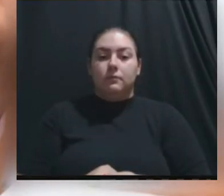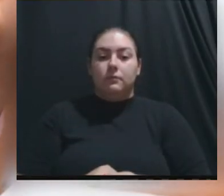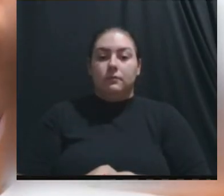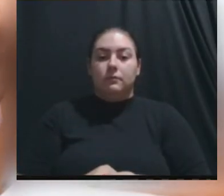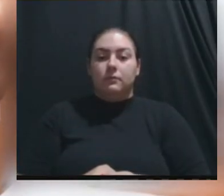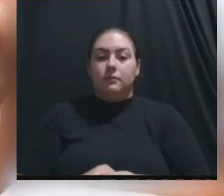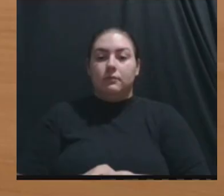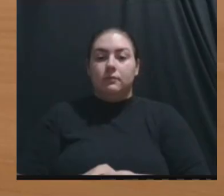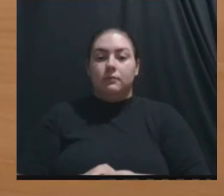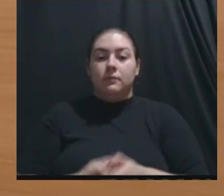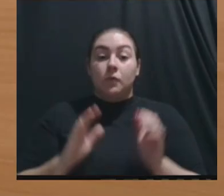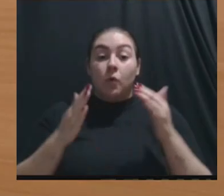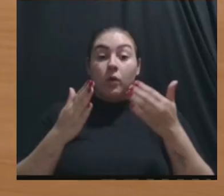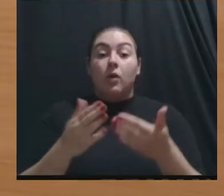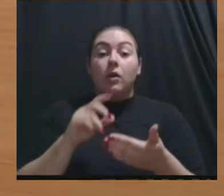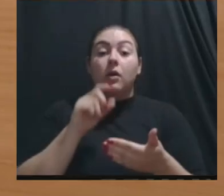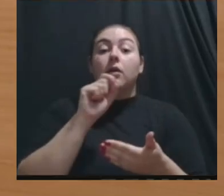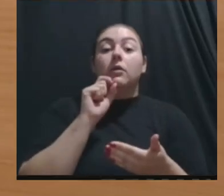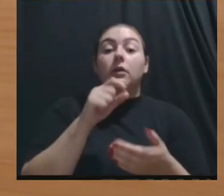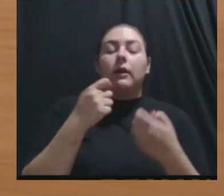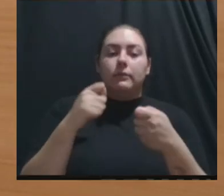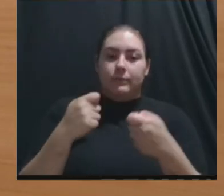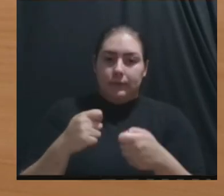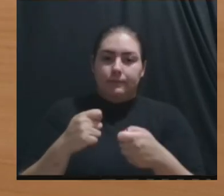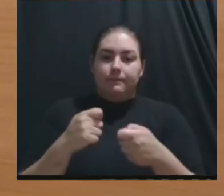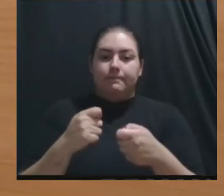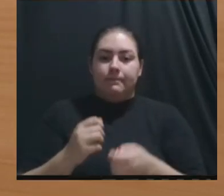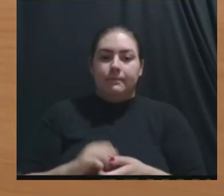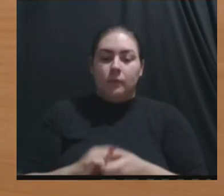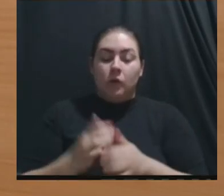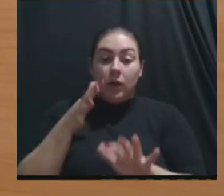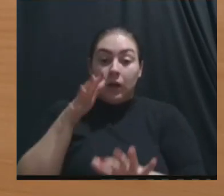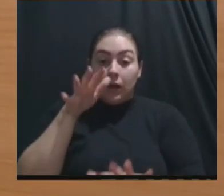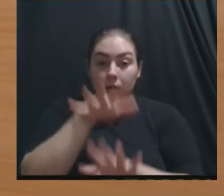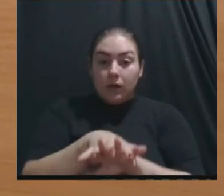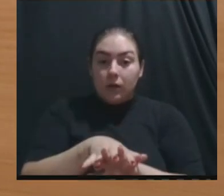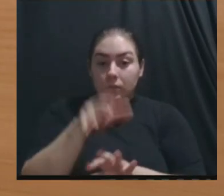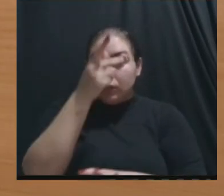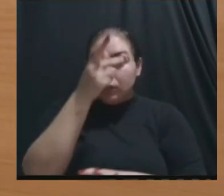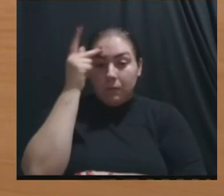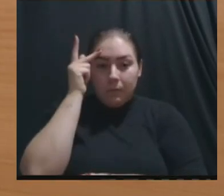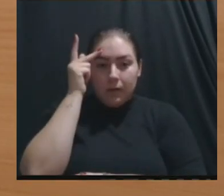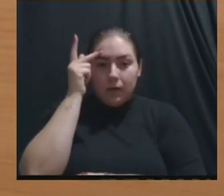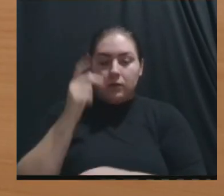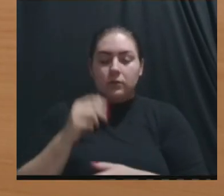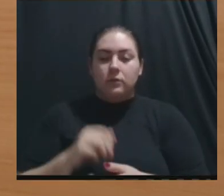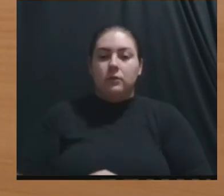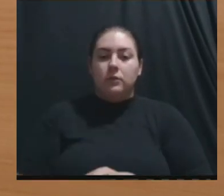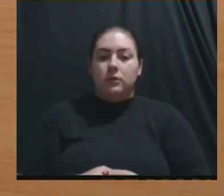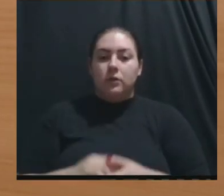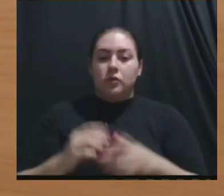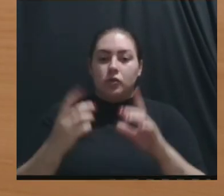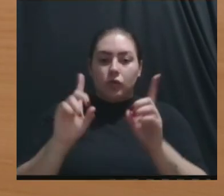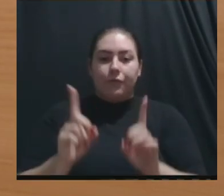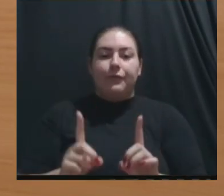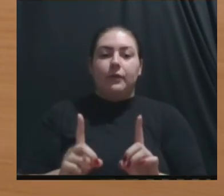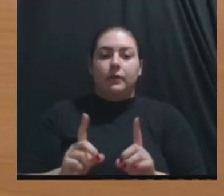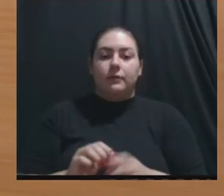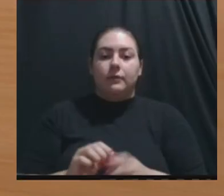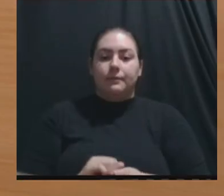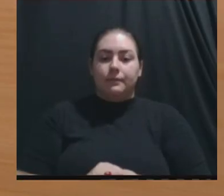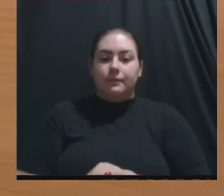essas necessidades. A inclusão das pessoas com deficiência foi tema de uma palestra realizada